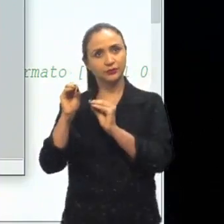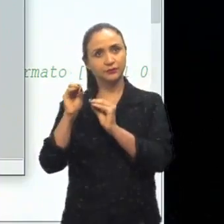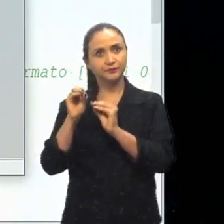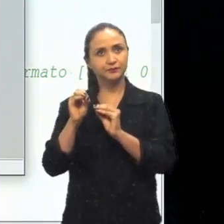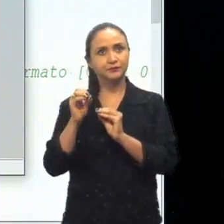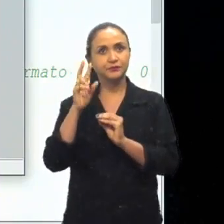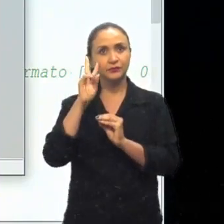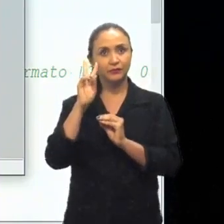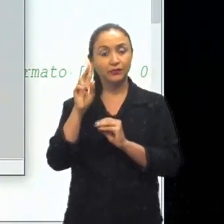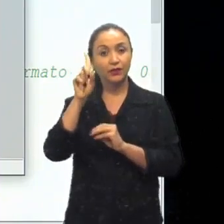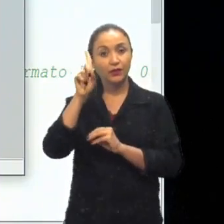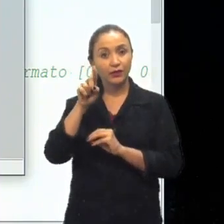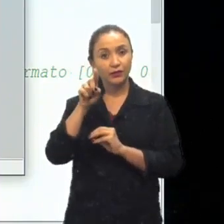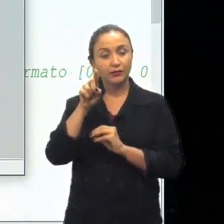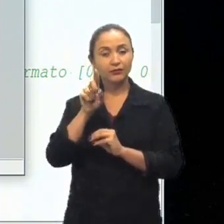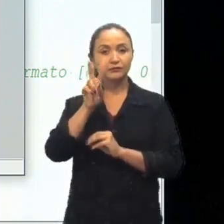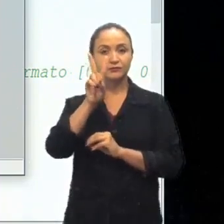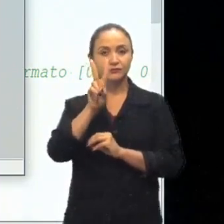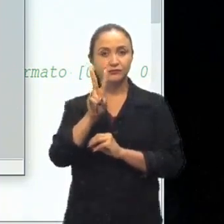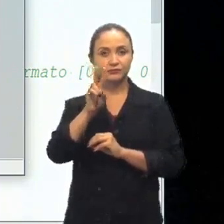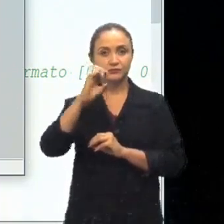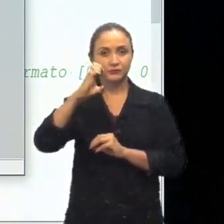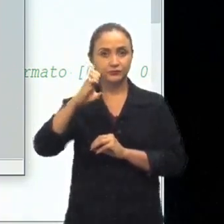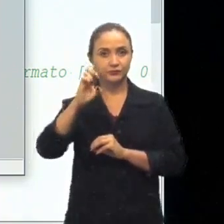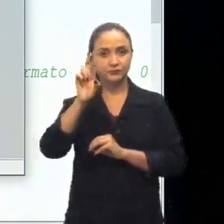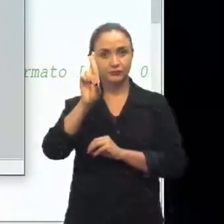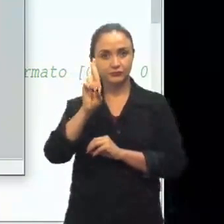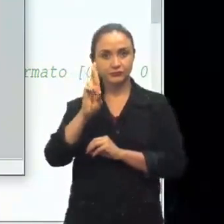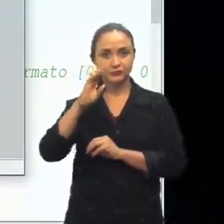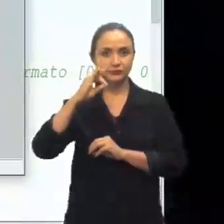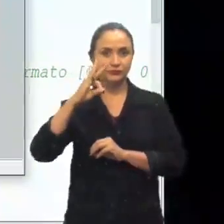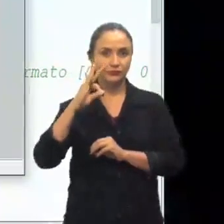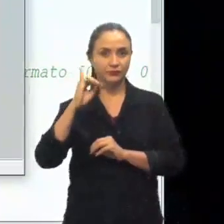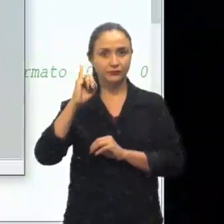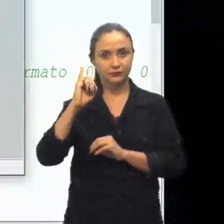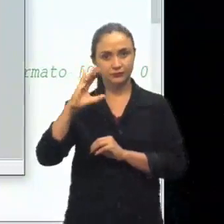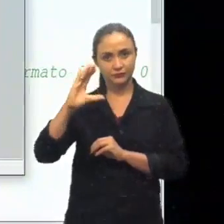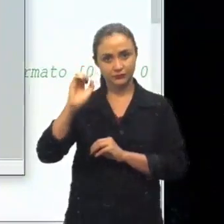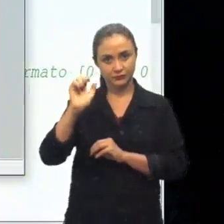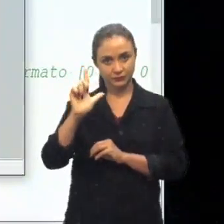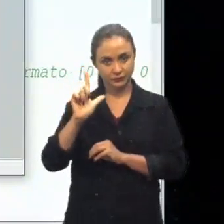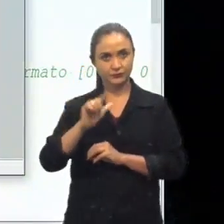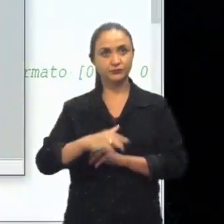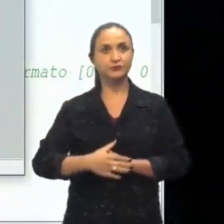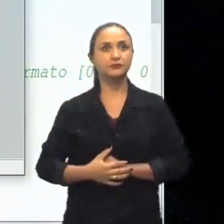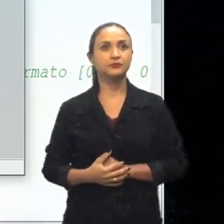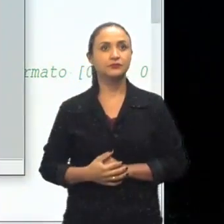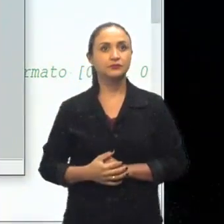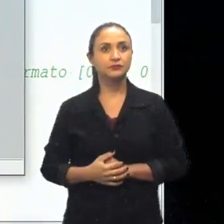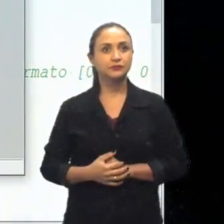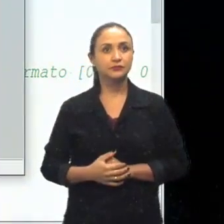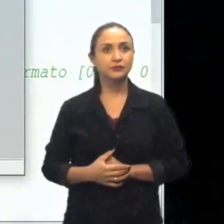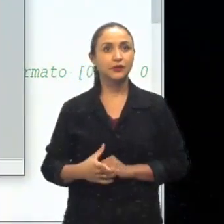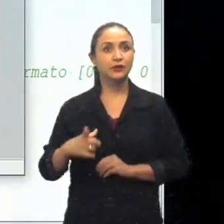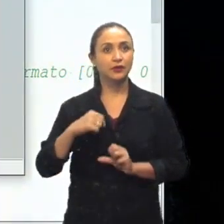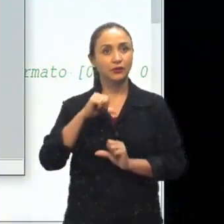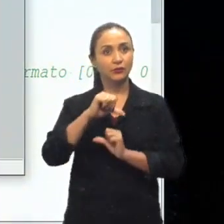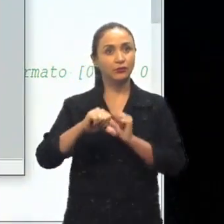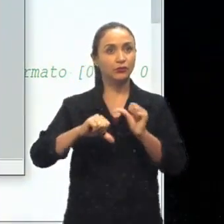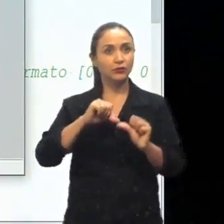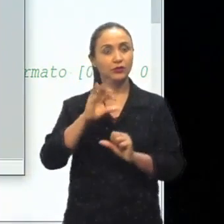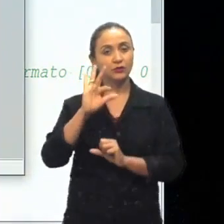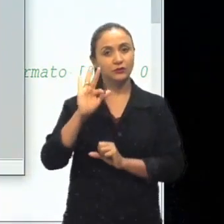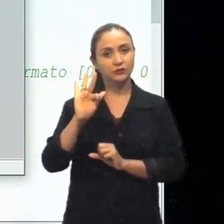Aqui é a linha vertical. Então, quando ocorre a mudança de bit, tem a mudança de fase da